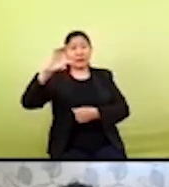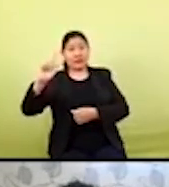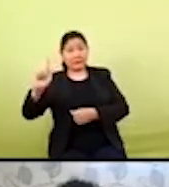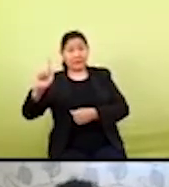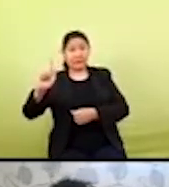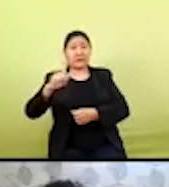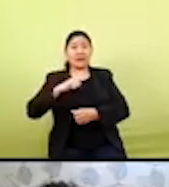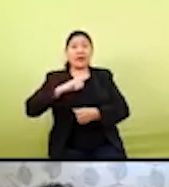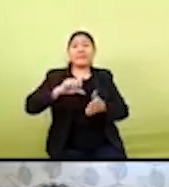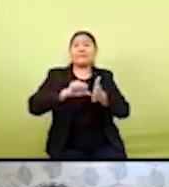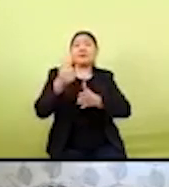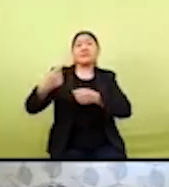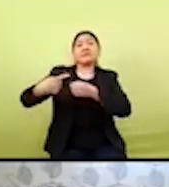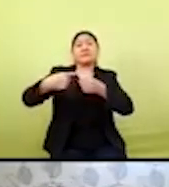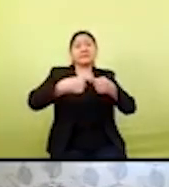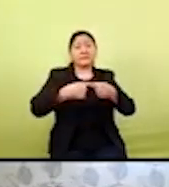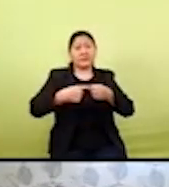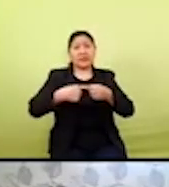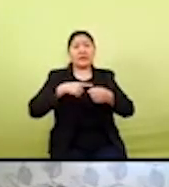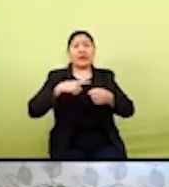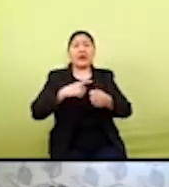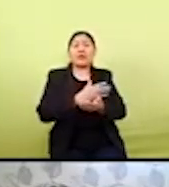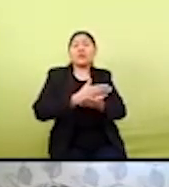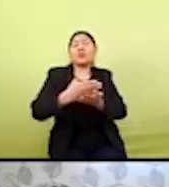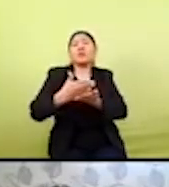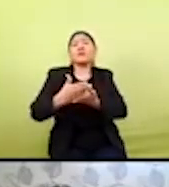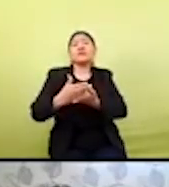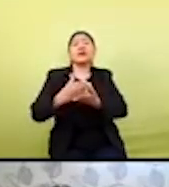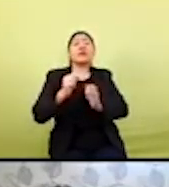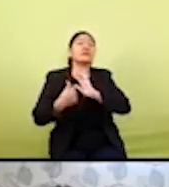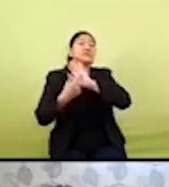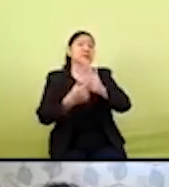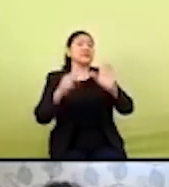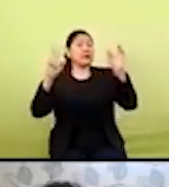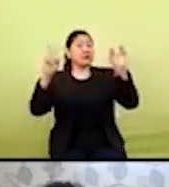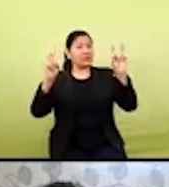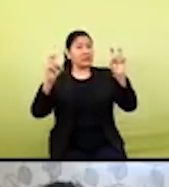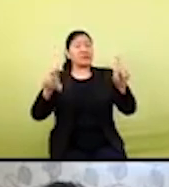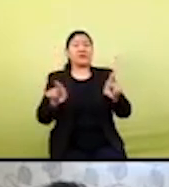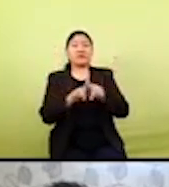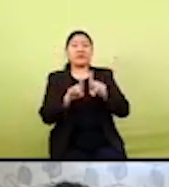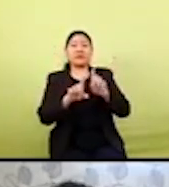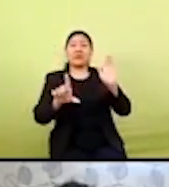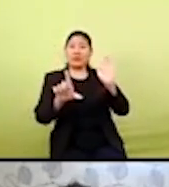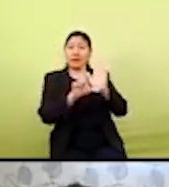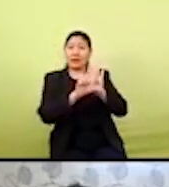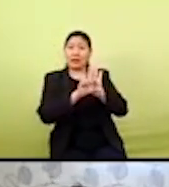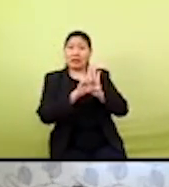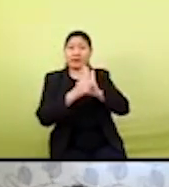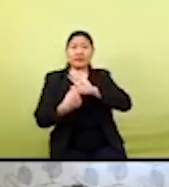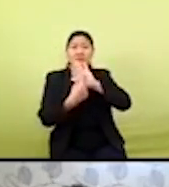primeiras capitais aí a inovar nesse sentido, de trazer uma legislação dentro da educação